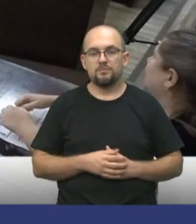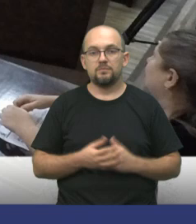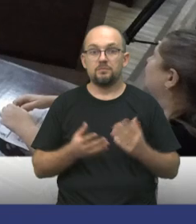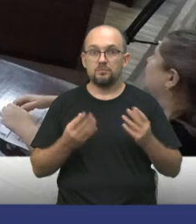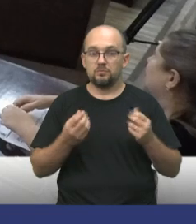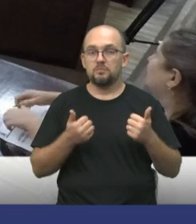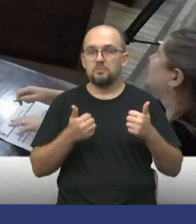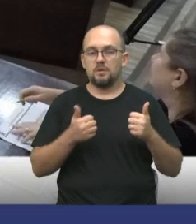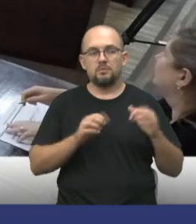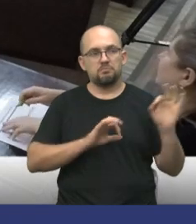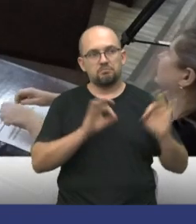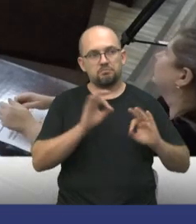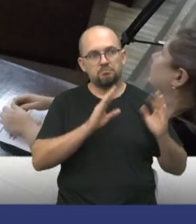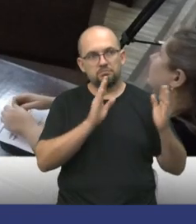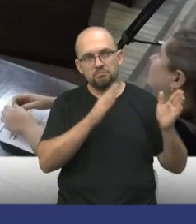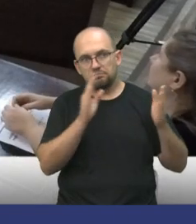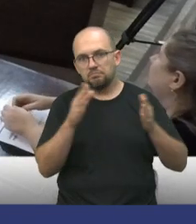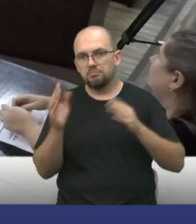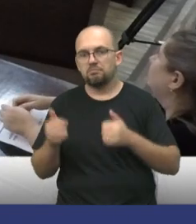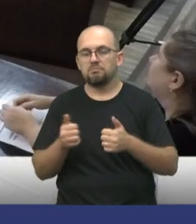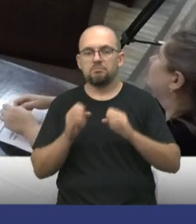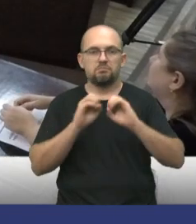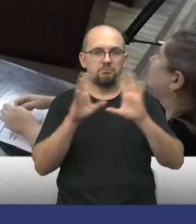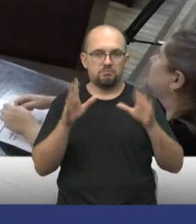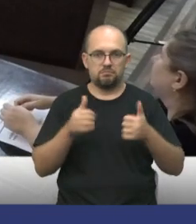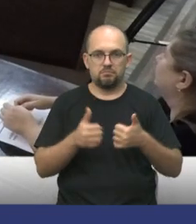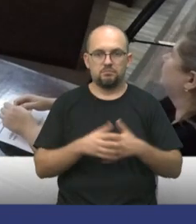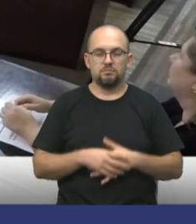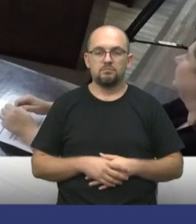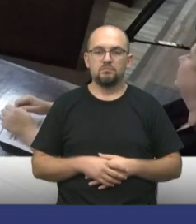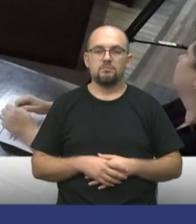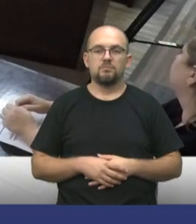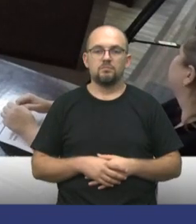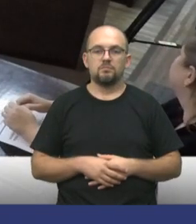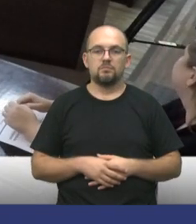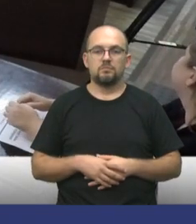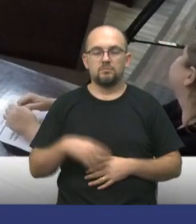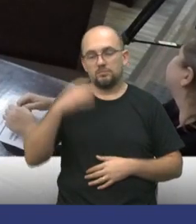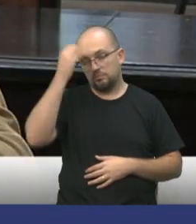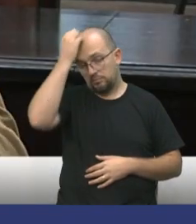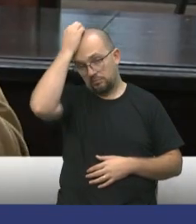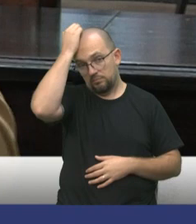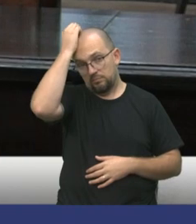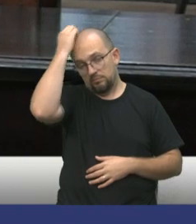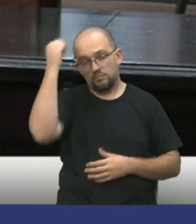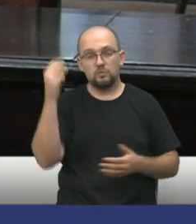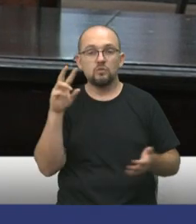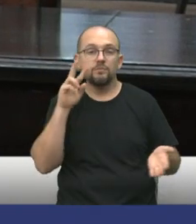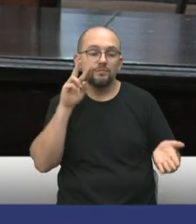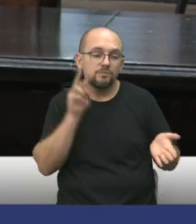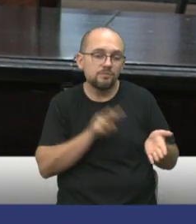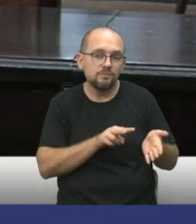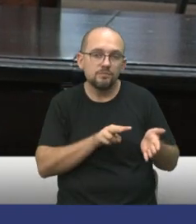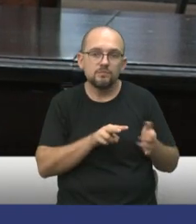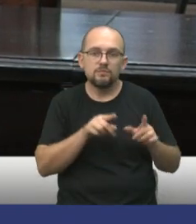bem elaborado, muito bem feito, né? Só vendo aqui o gráfico,